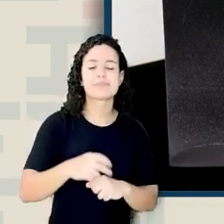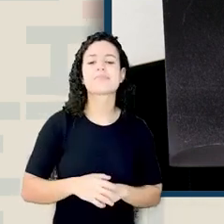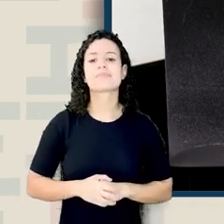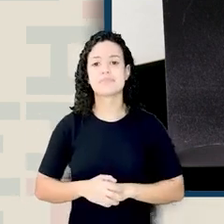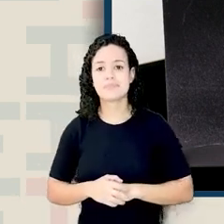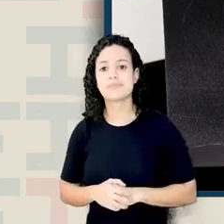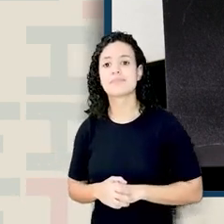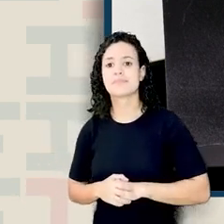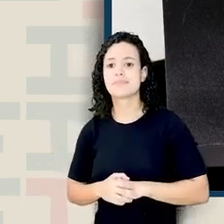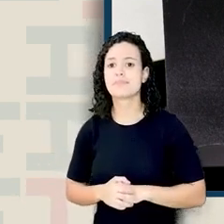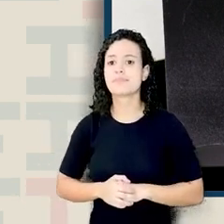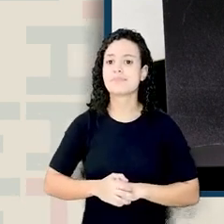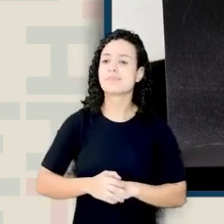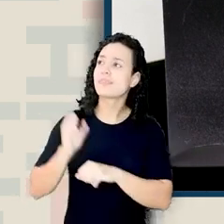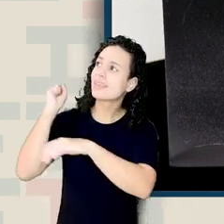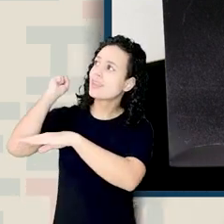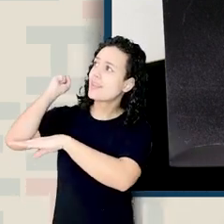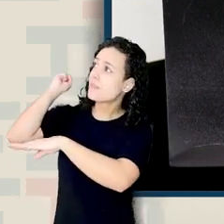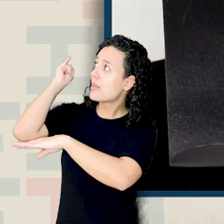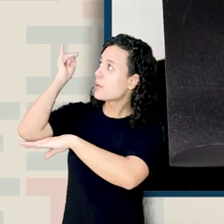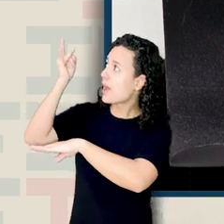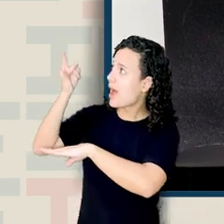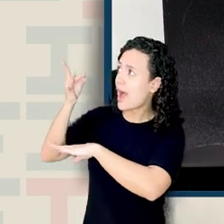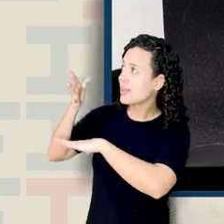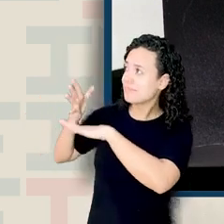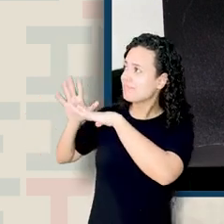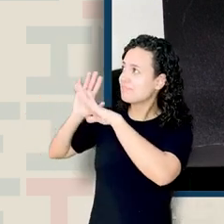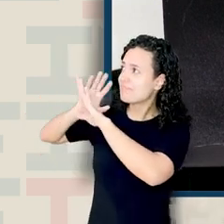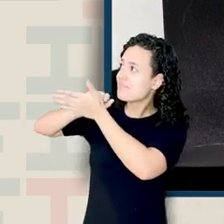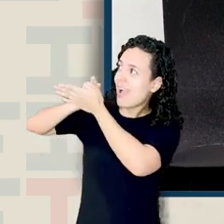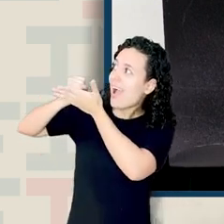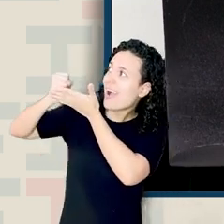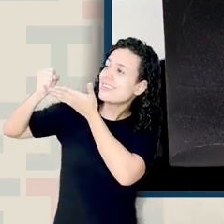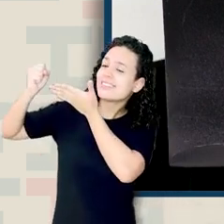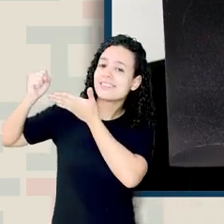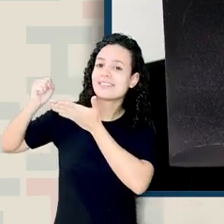oh, oh. Adeus madrugada,